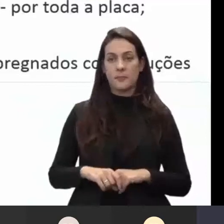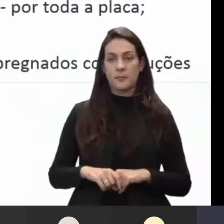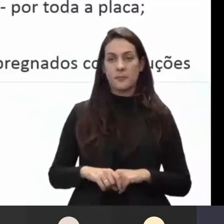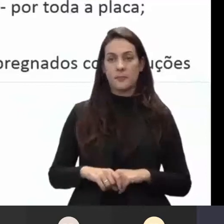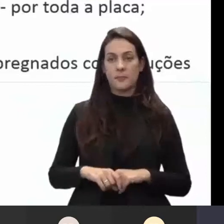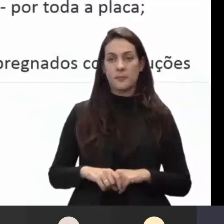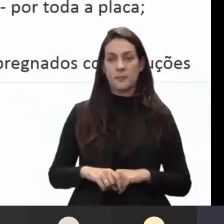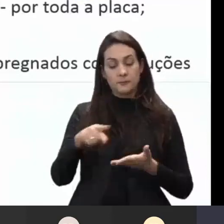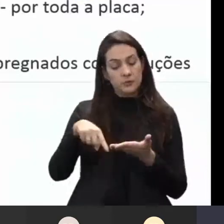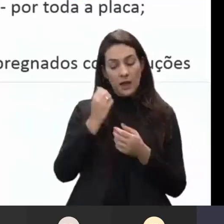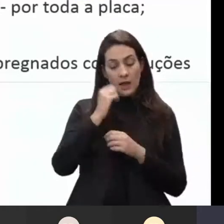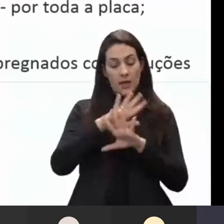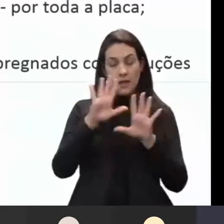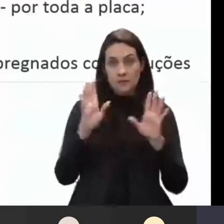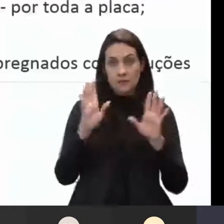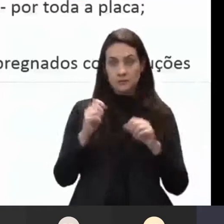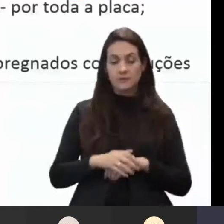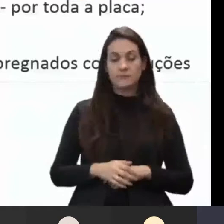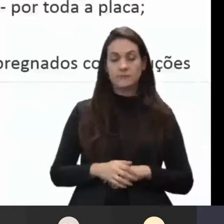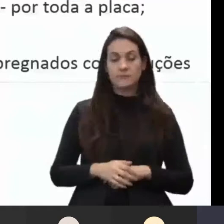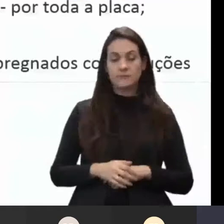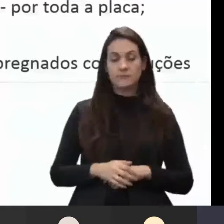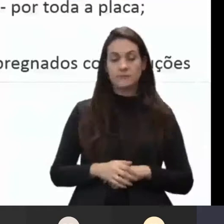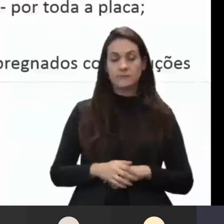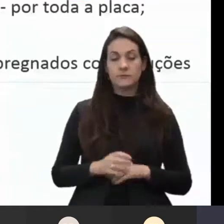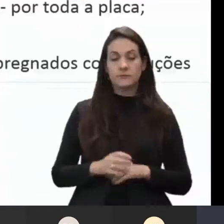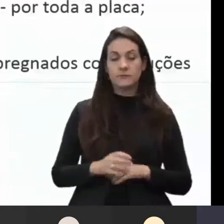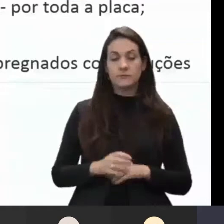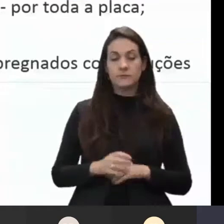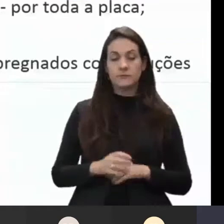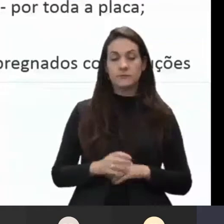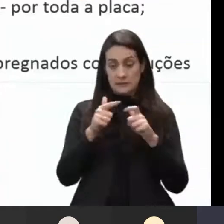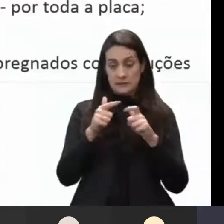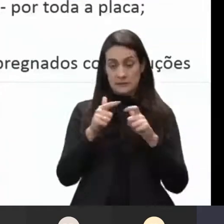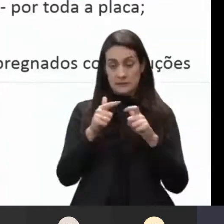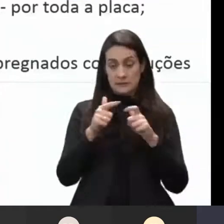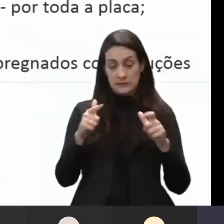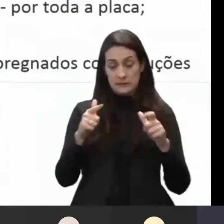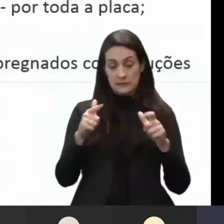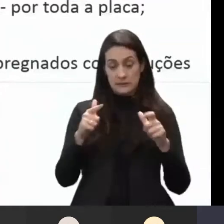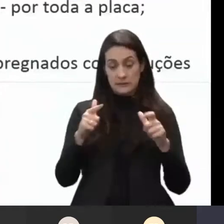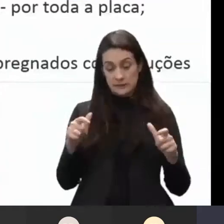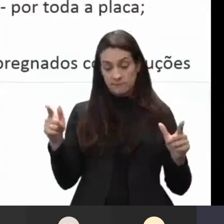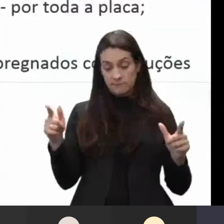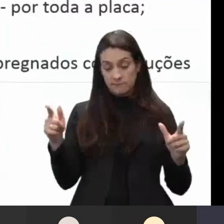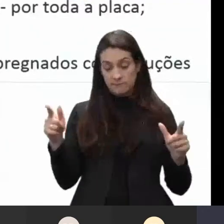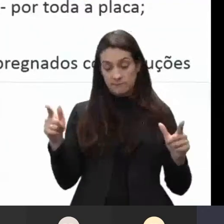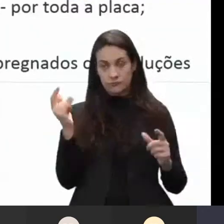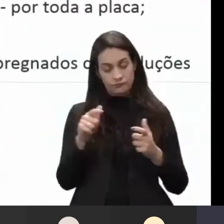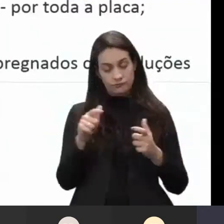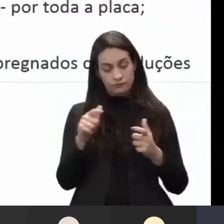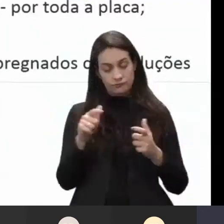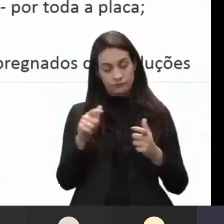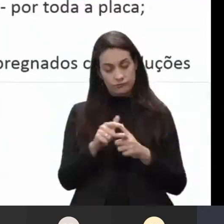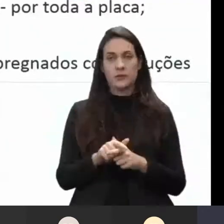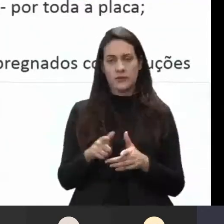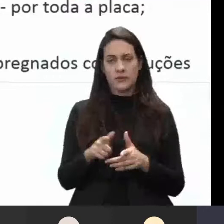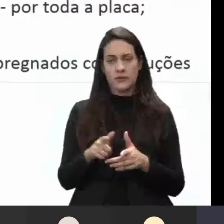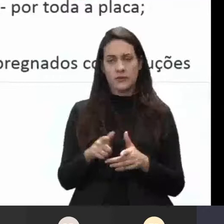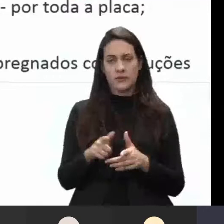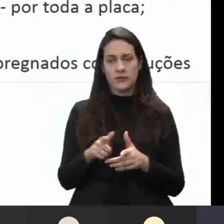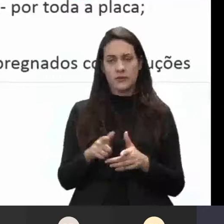clara. E aí ele vai representar a inibição do crescimento. E você vai conseguir observar isso em torno ali do disco. E ele é